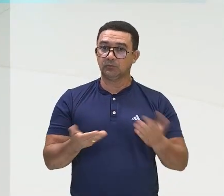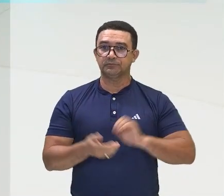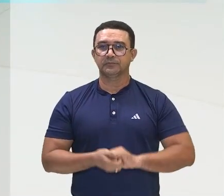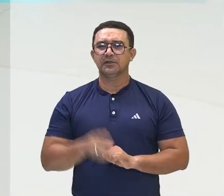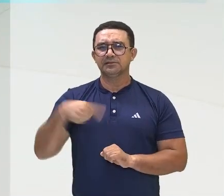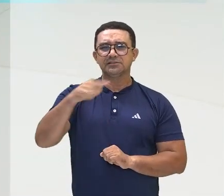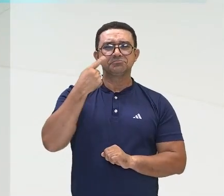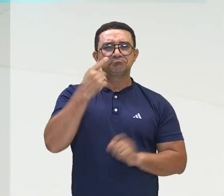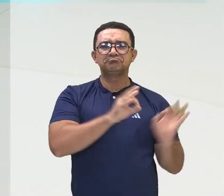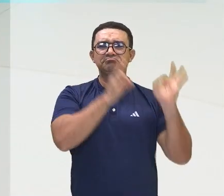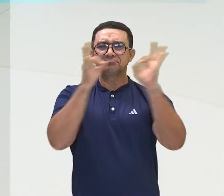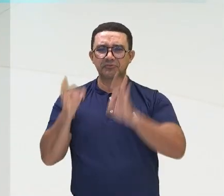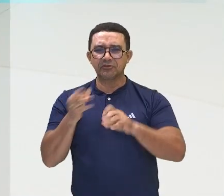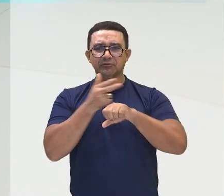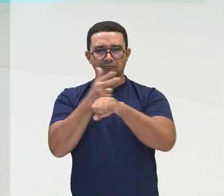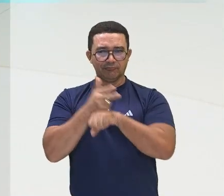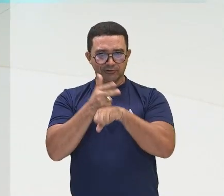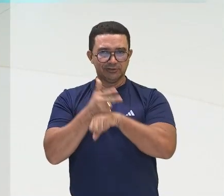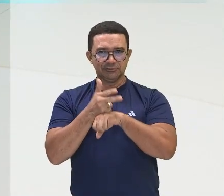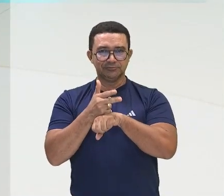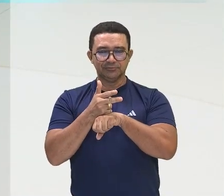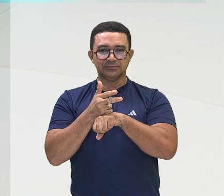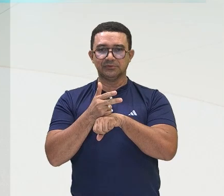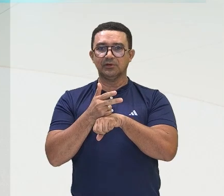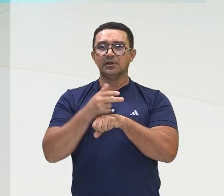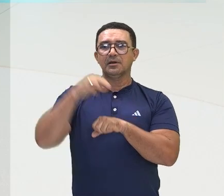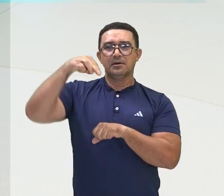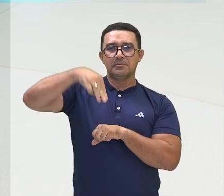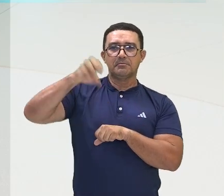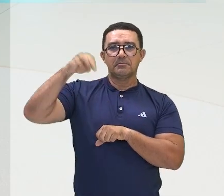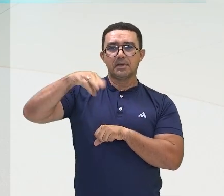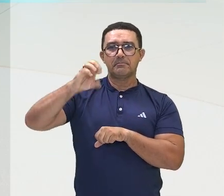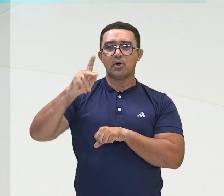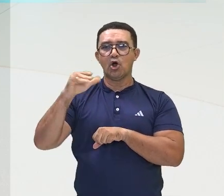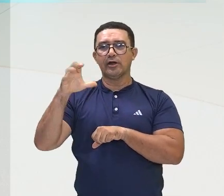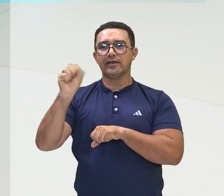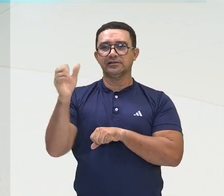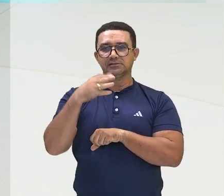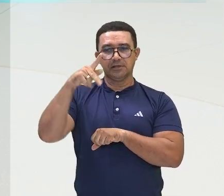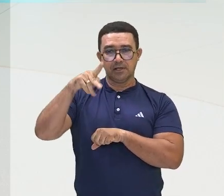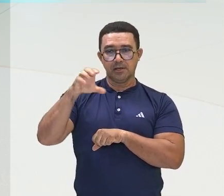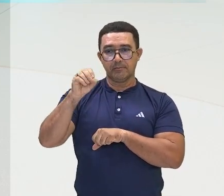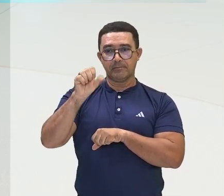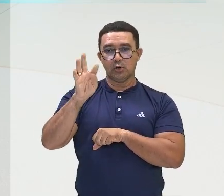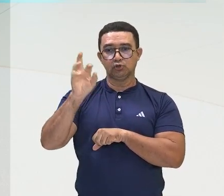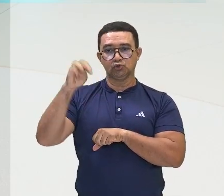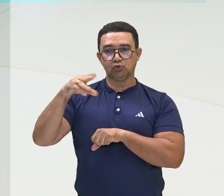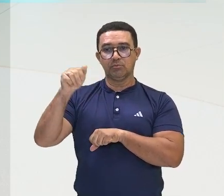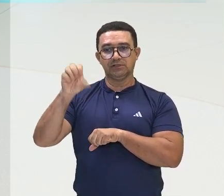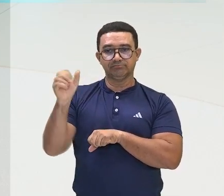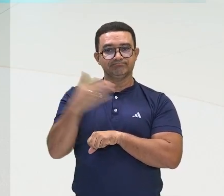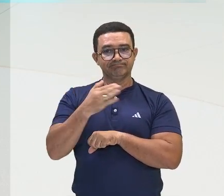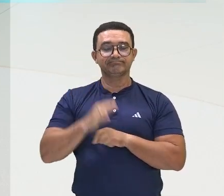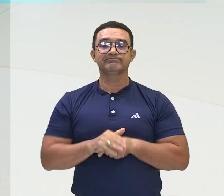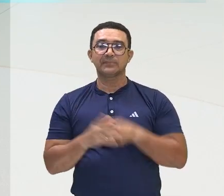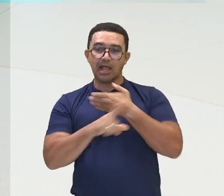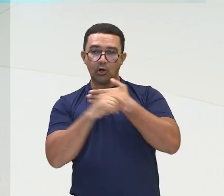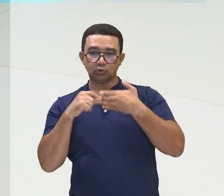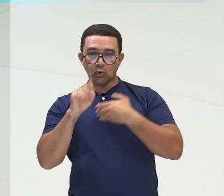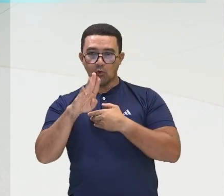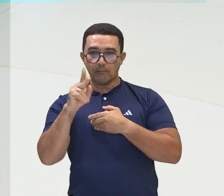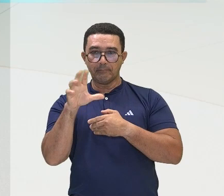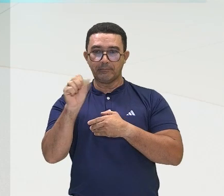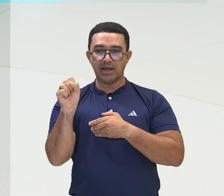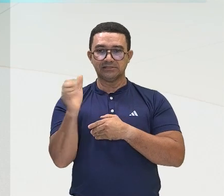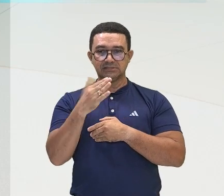vocês viram um trecho aí da obra chamada Memórias Póstumas de Brás Cubas. Por isso que vocês viram ali o título Memórias